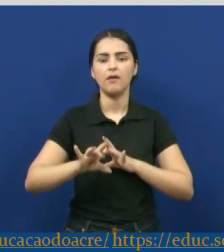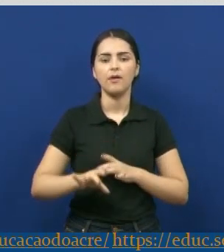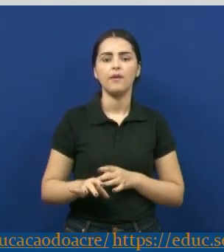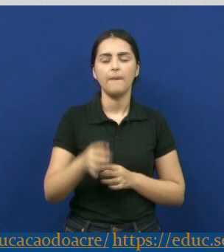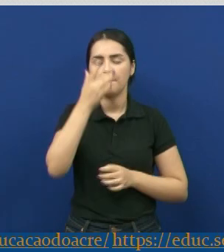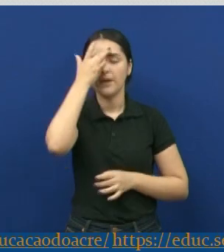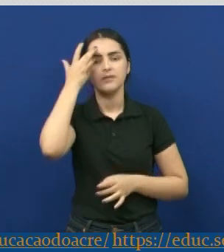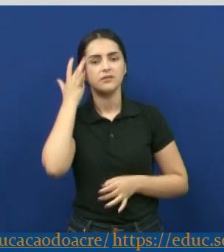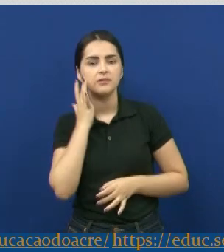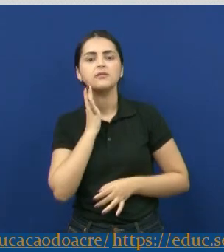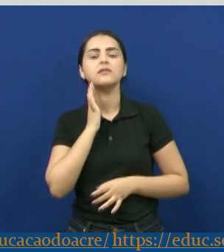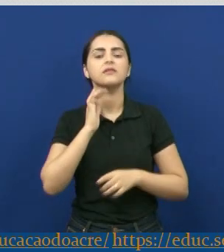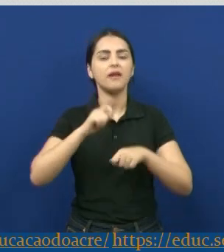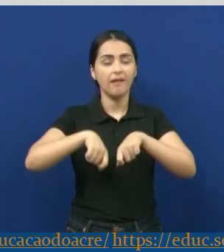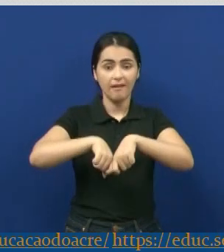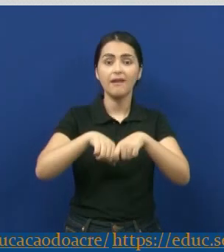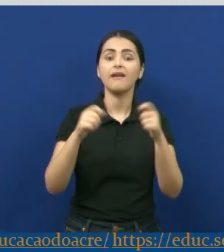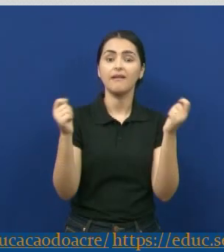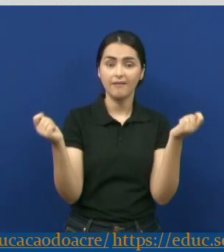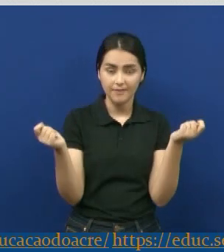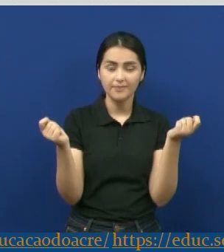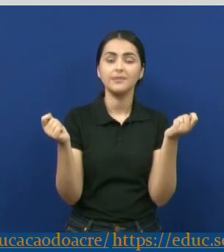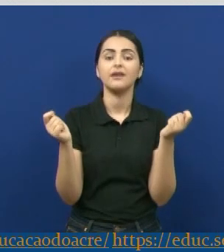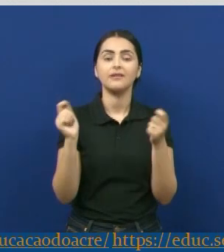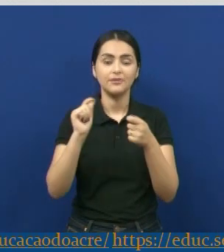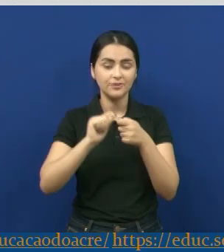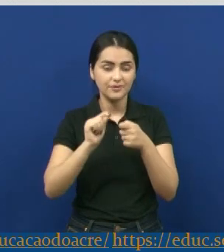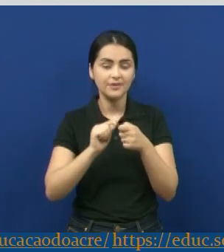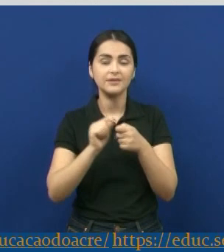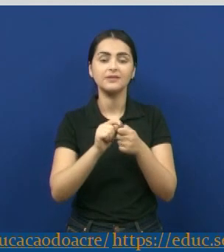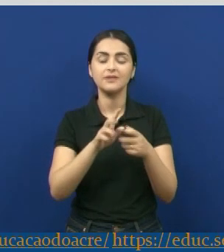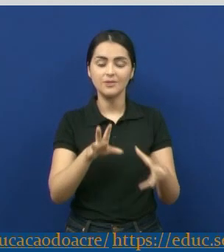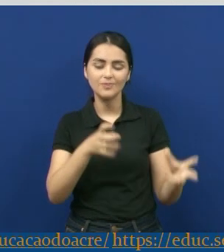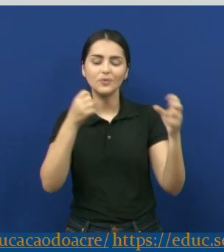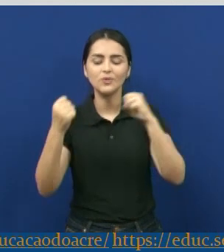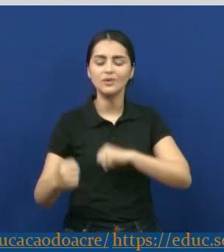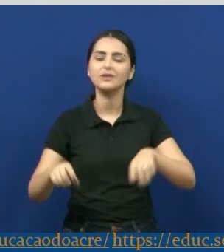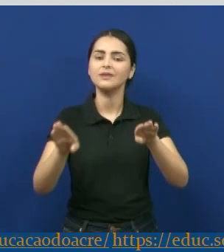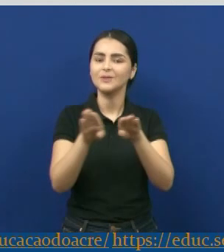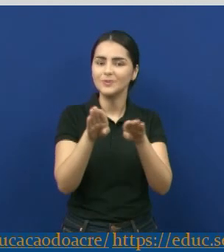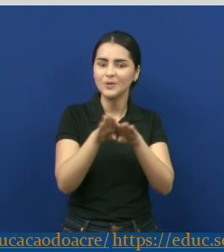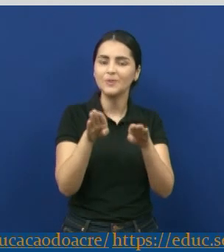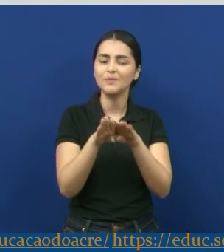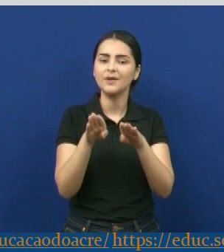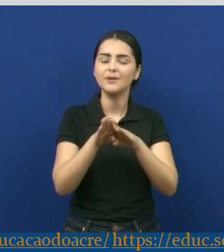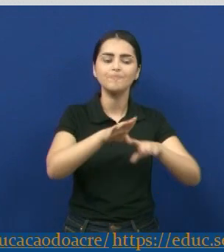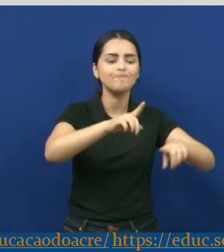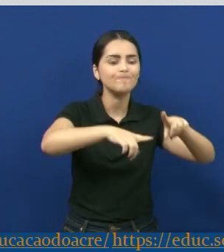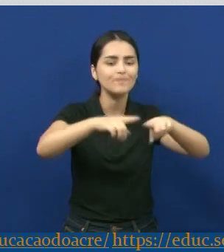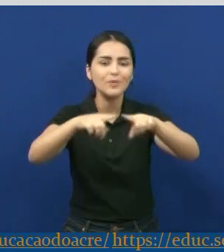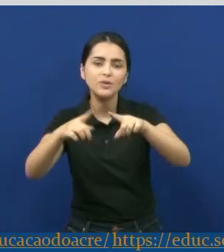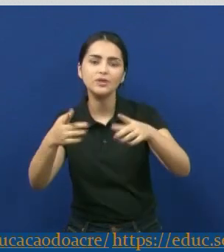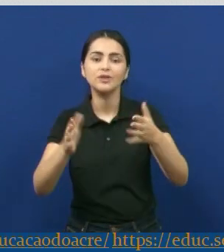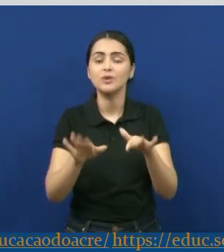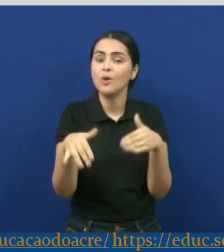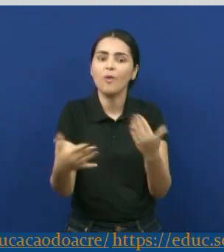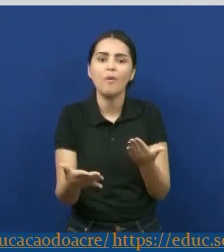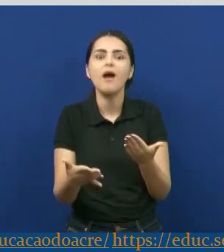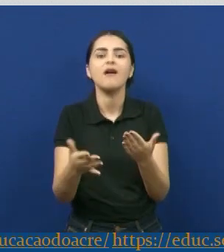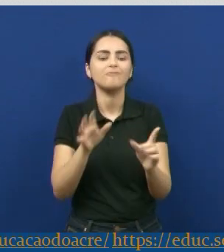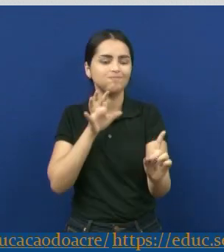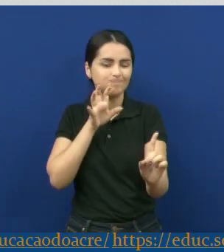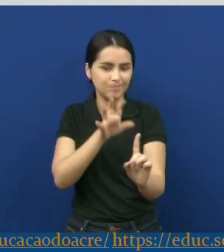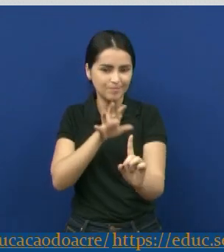sujeitos capazes de exercer o poder, mas também é o objeto sobre o qual o poder pode